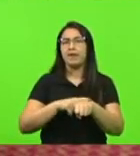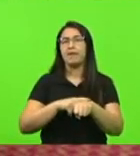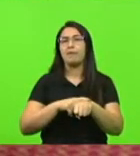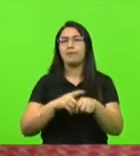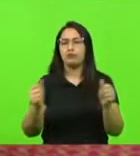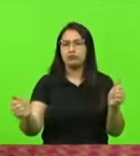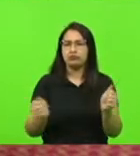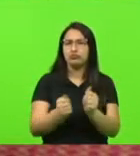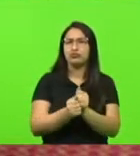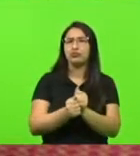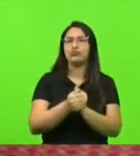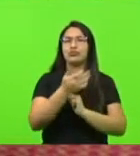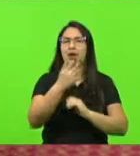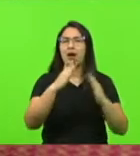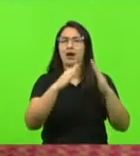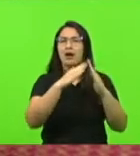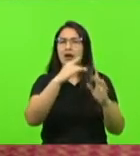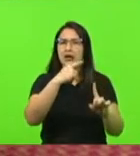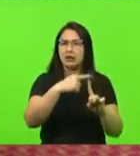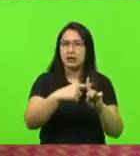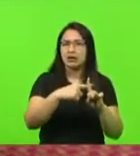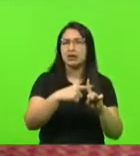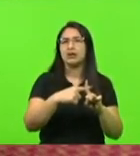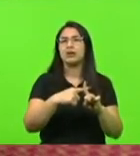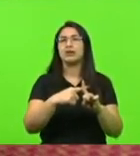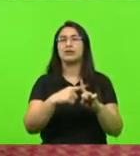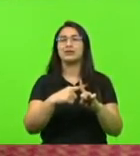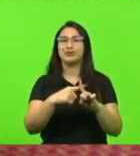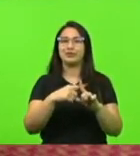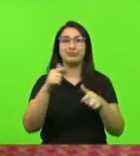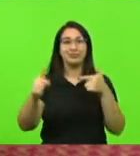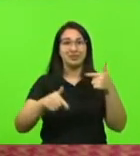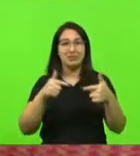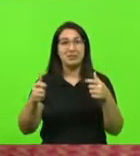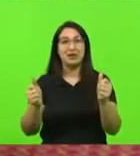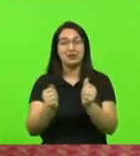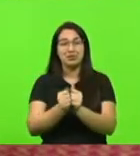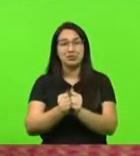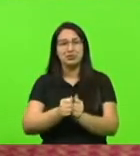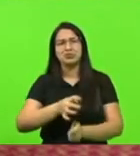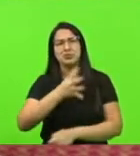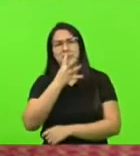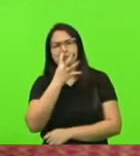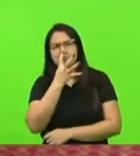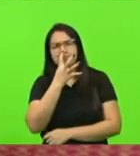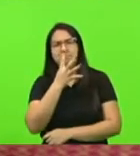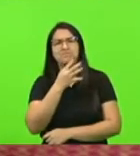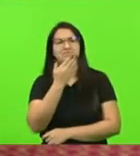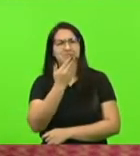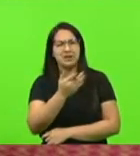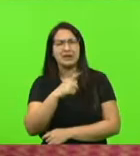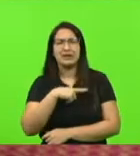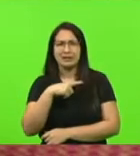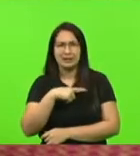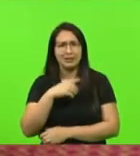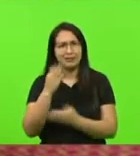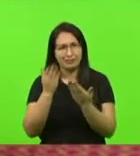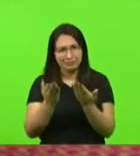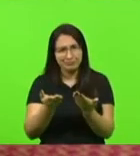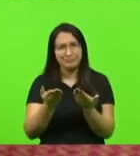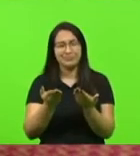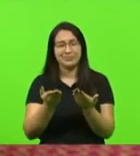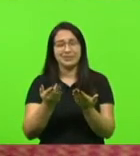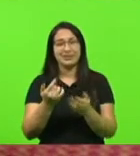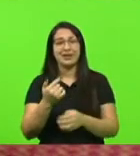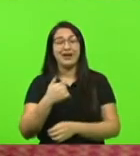na pastoral, o trabalho que fizeram, e pela admiração que ele tem por Vossa Excelência, eu